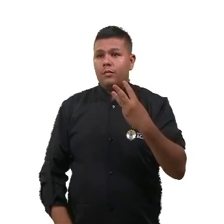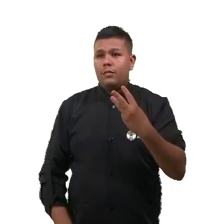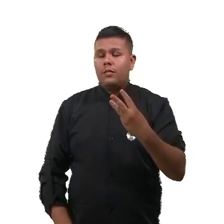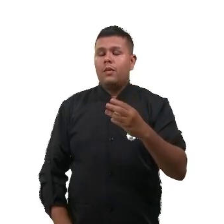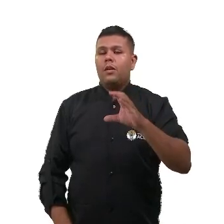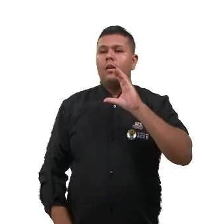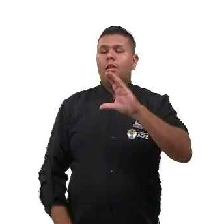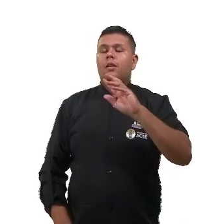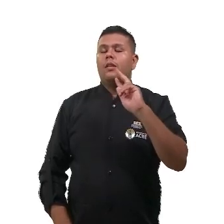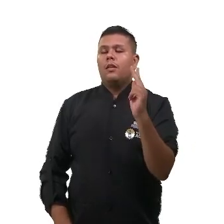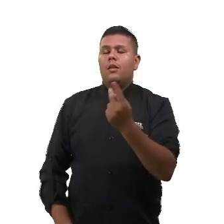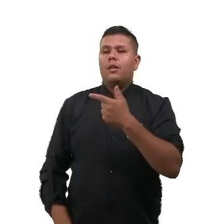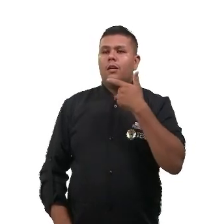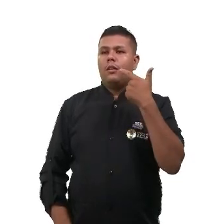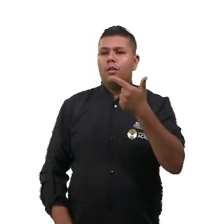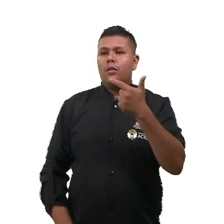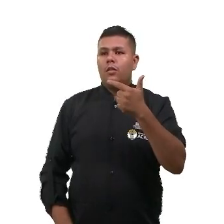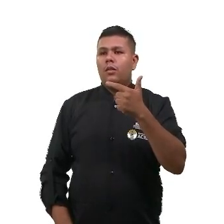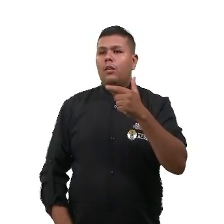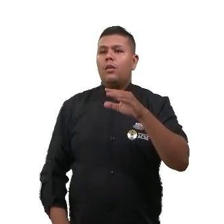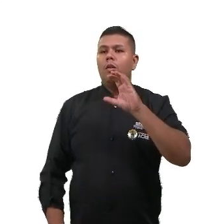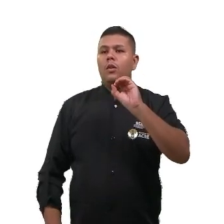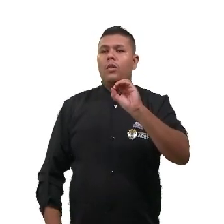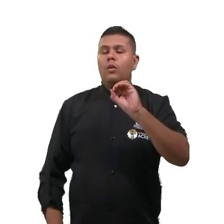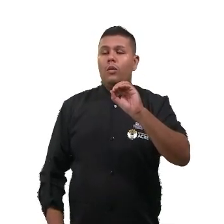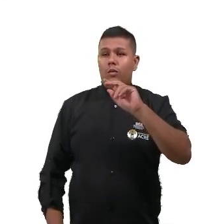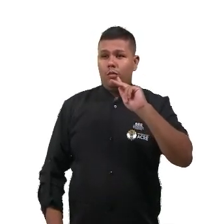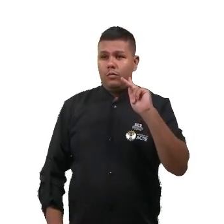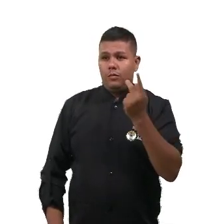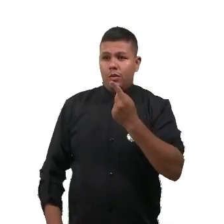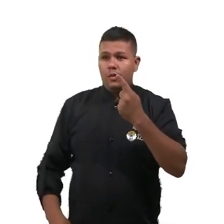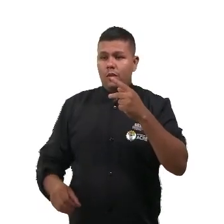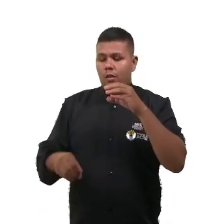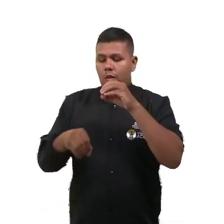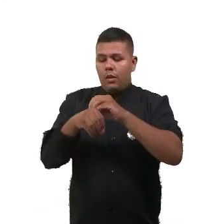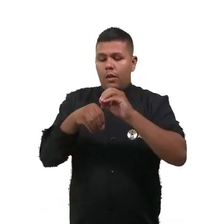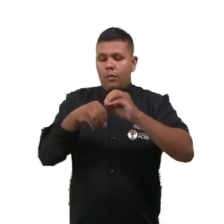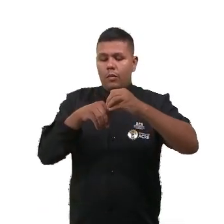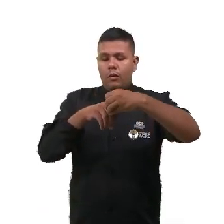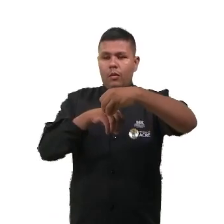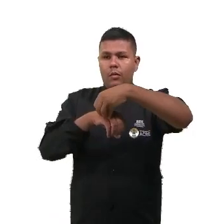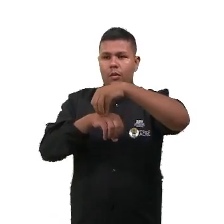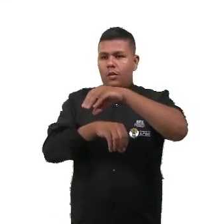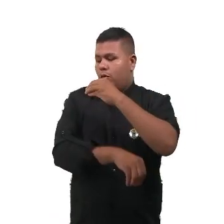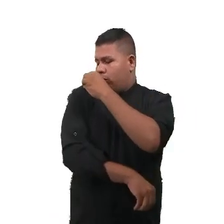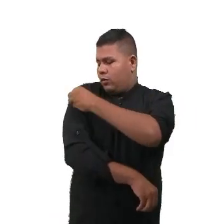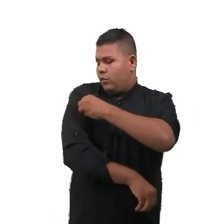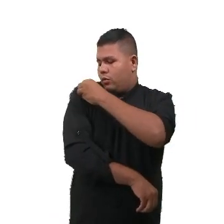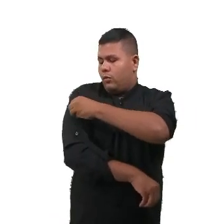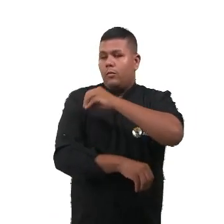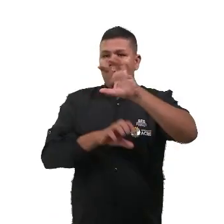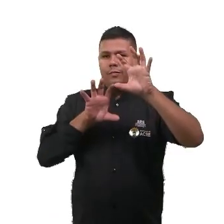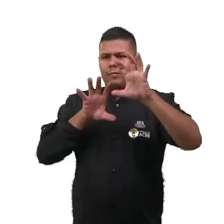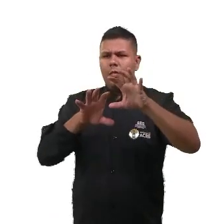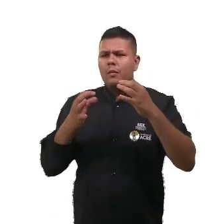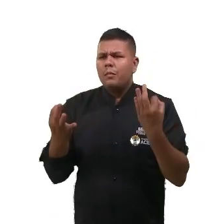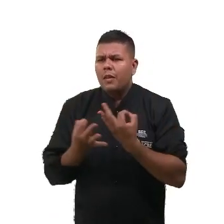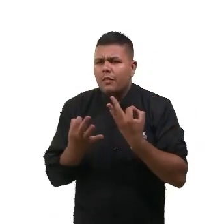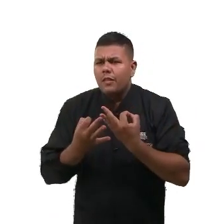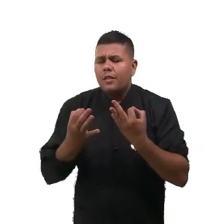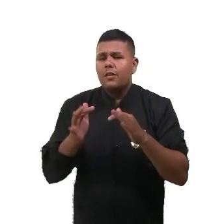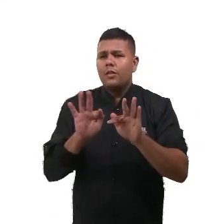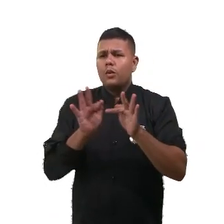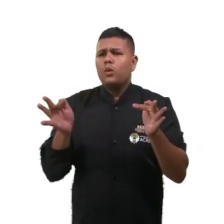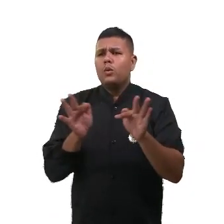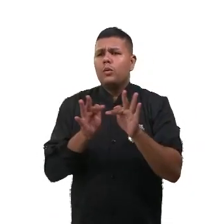CH2, OH. Então, essa é a molécula do etanol. Perfeito? Muito simples, né, etanol?